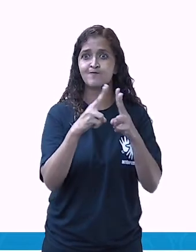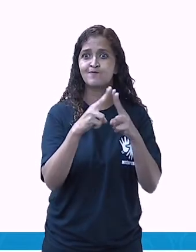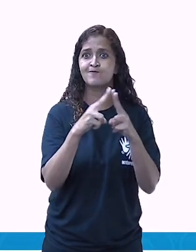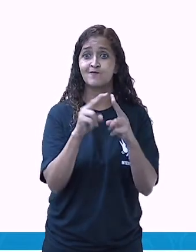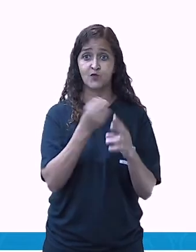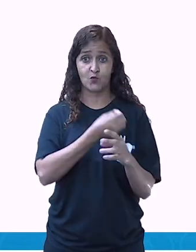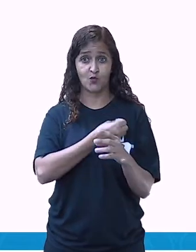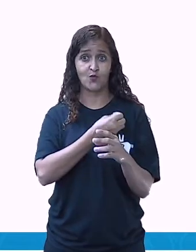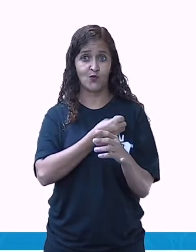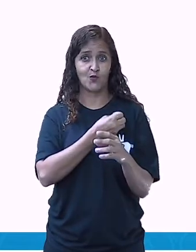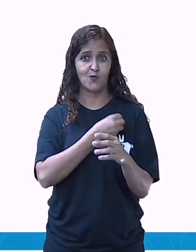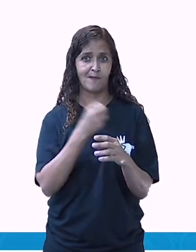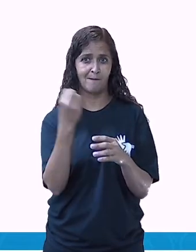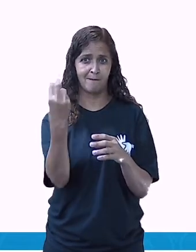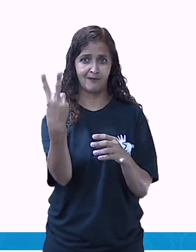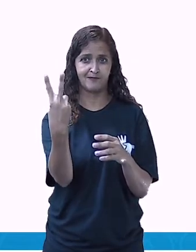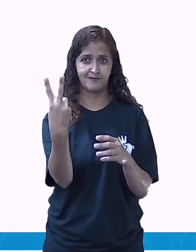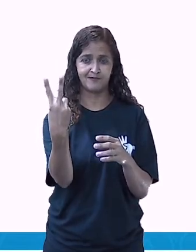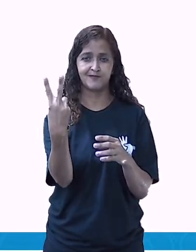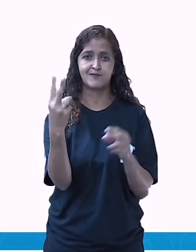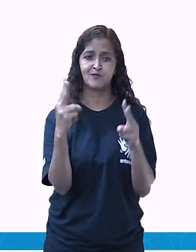par, tá?